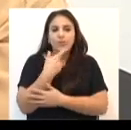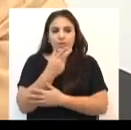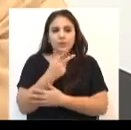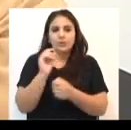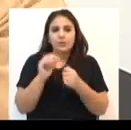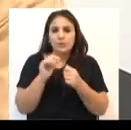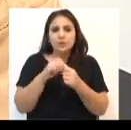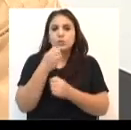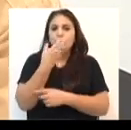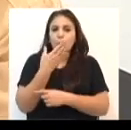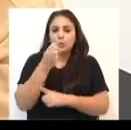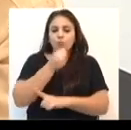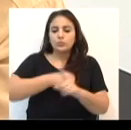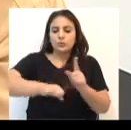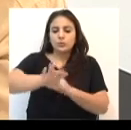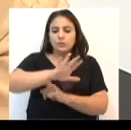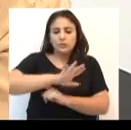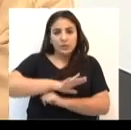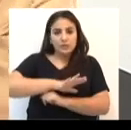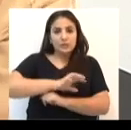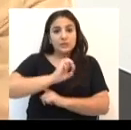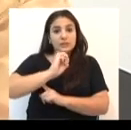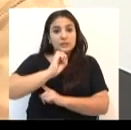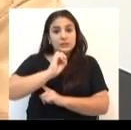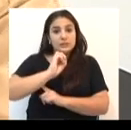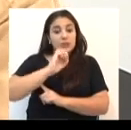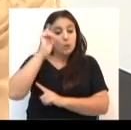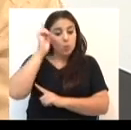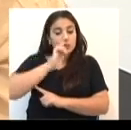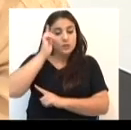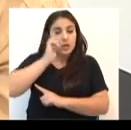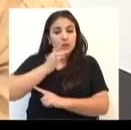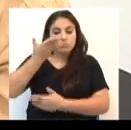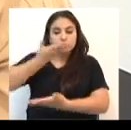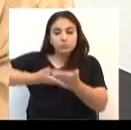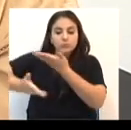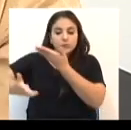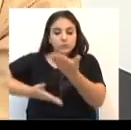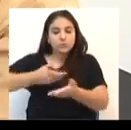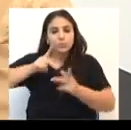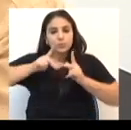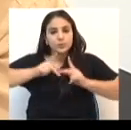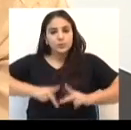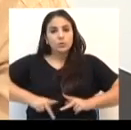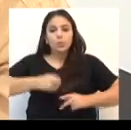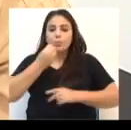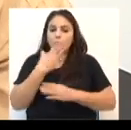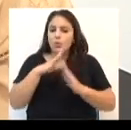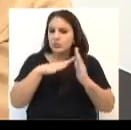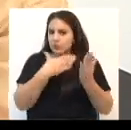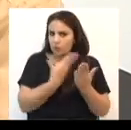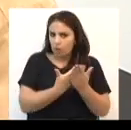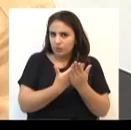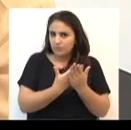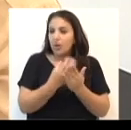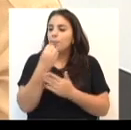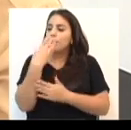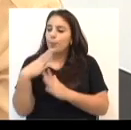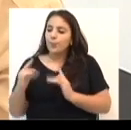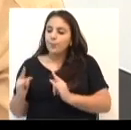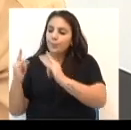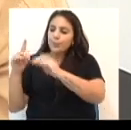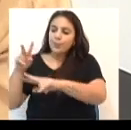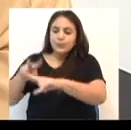se faz uma boa sociedade, se ressocializa as pessoas com boas escolas e bons